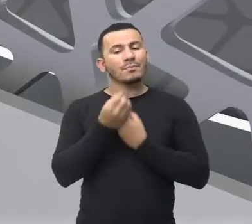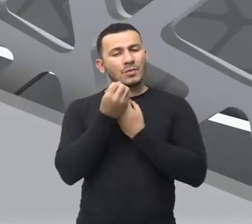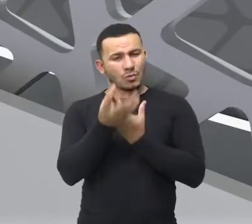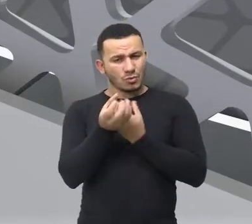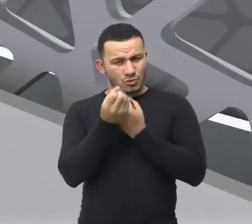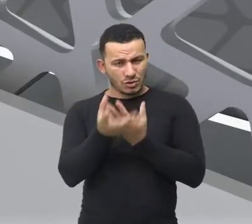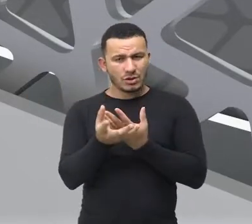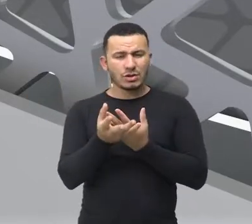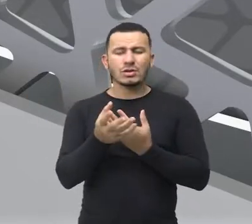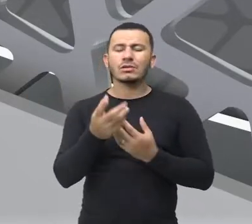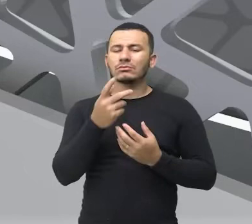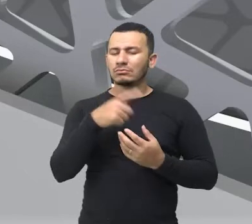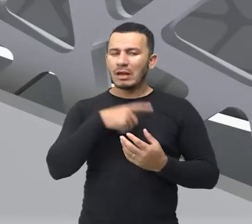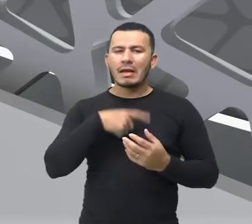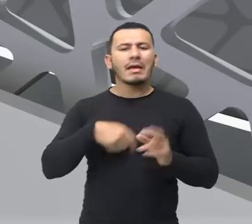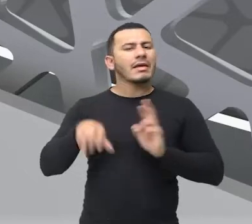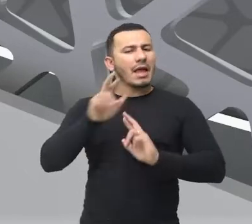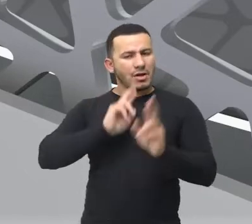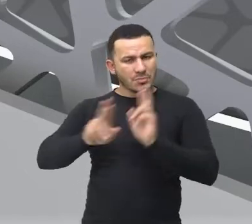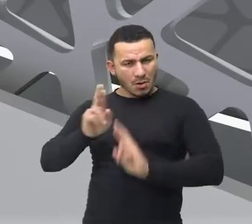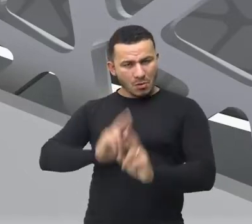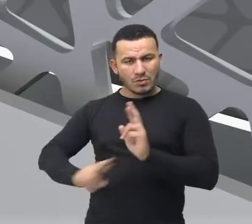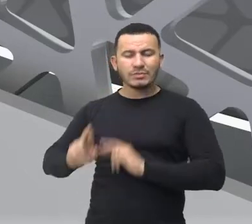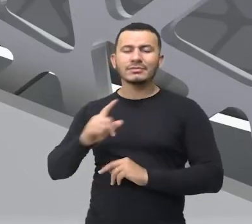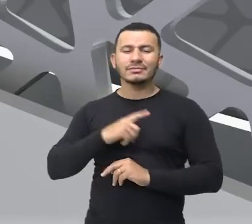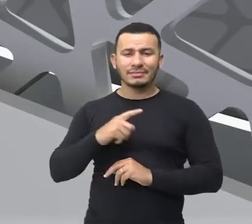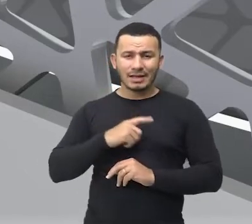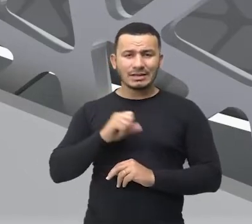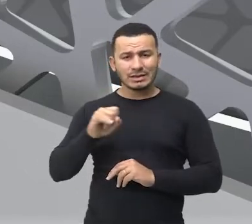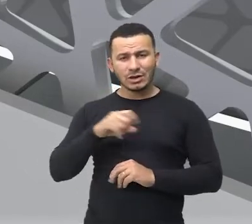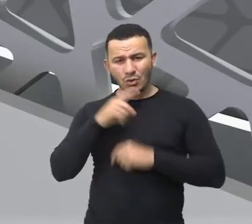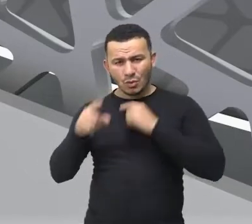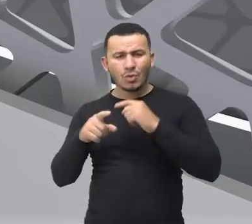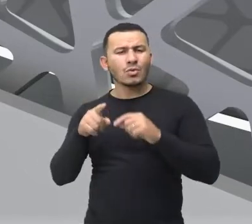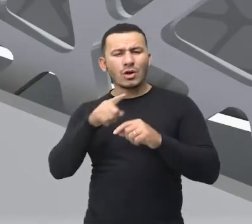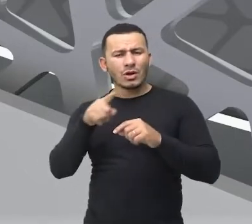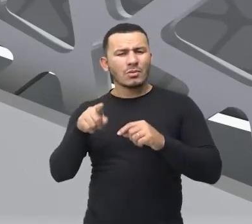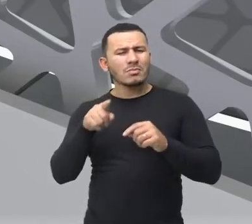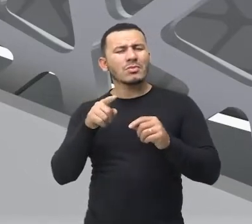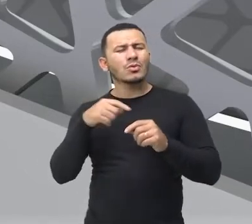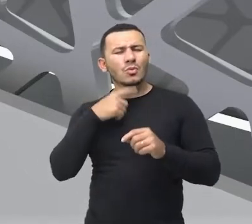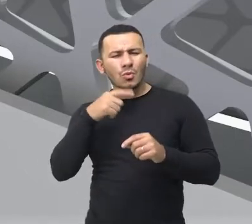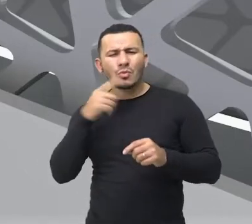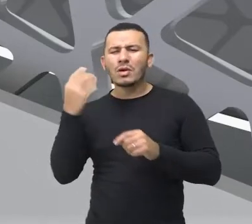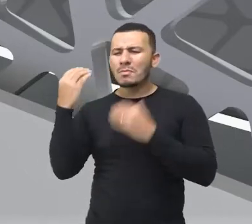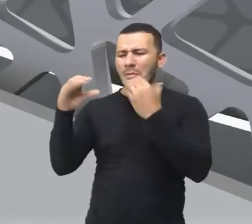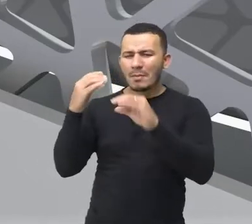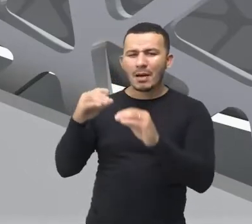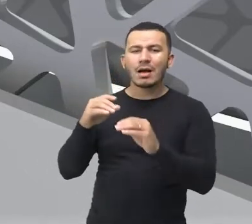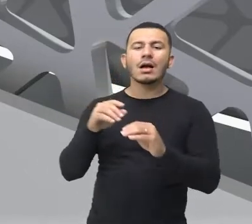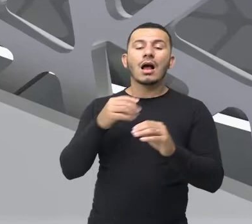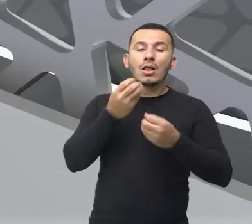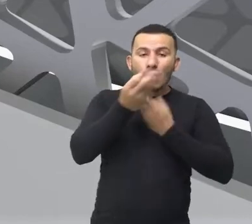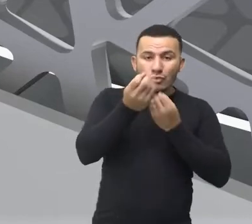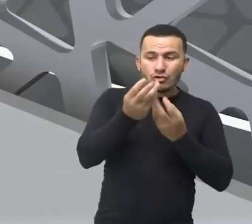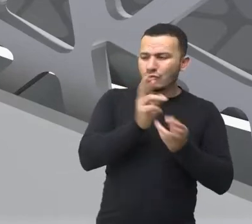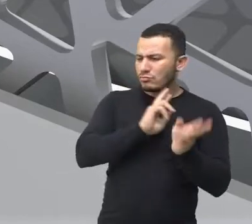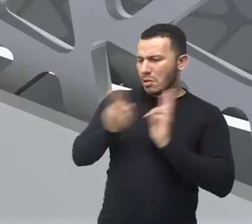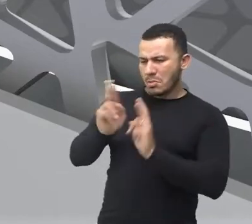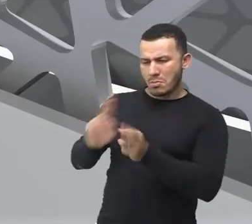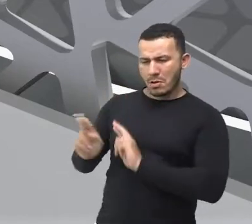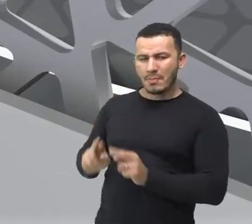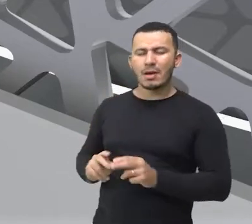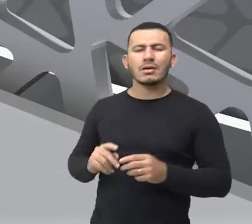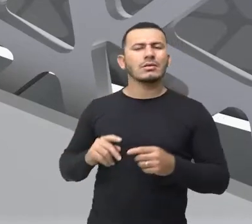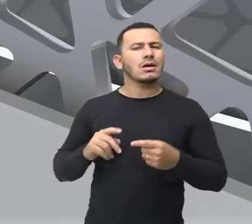notícia responde a todas as perguntas que nós colocamos, certo? O que aconteceu, com quem